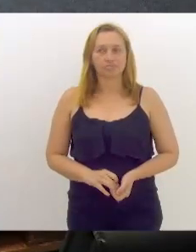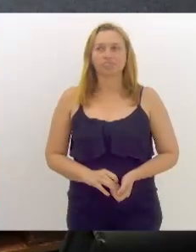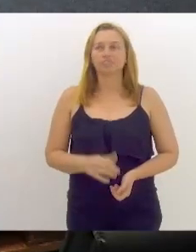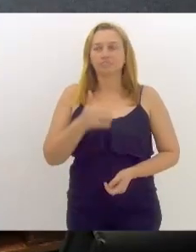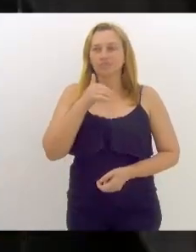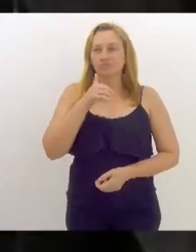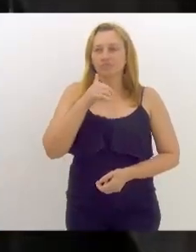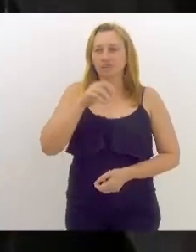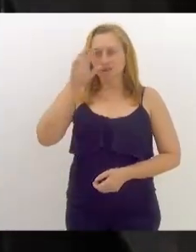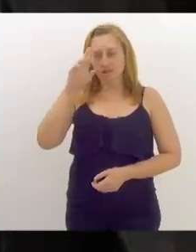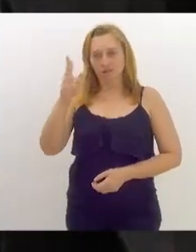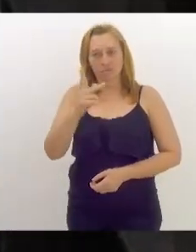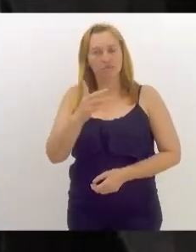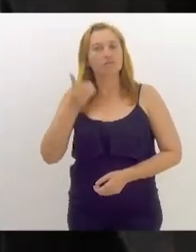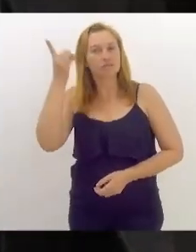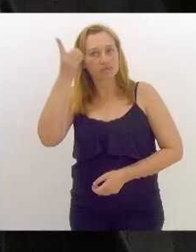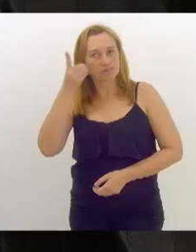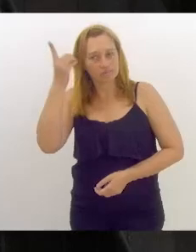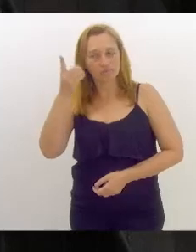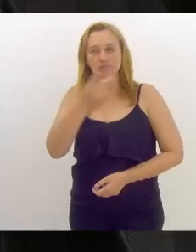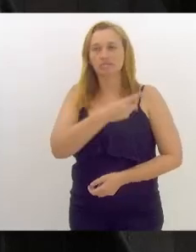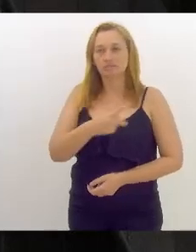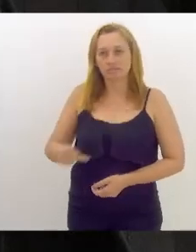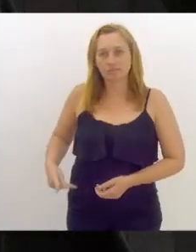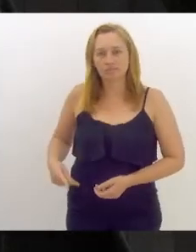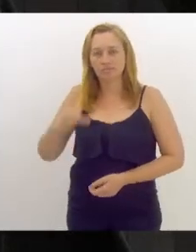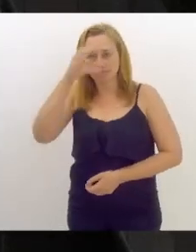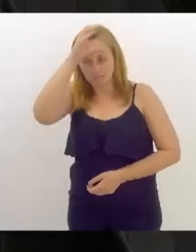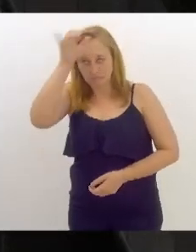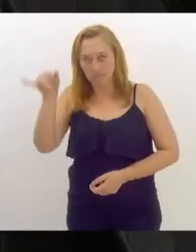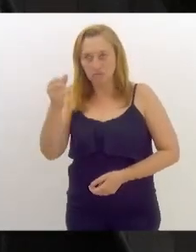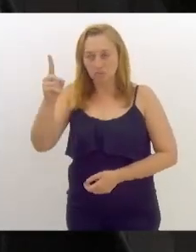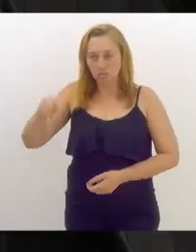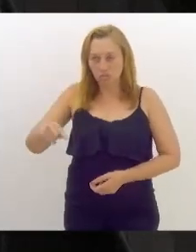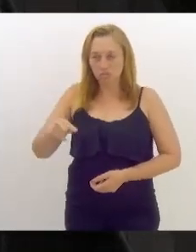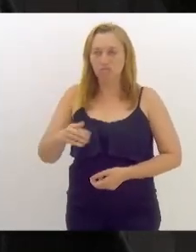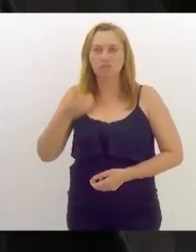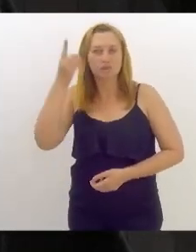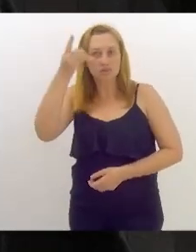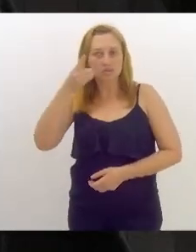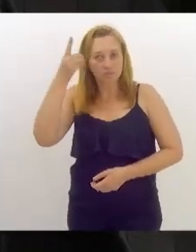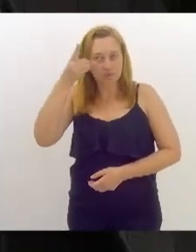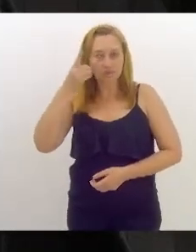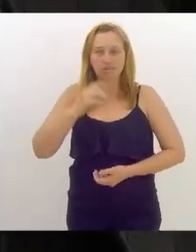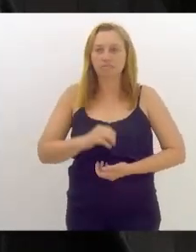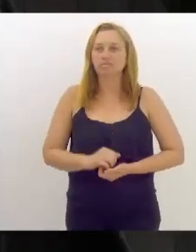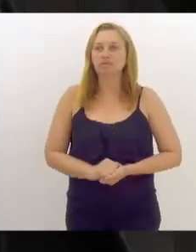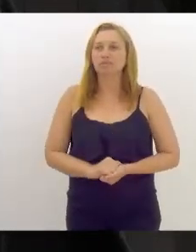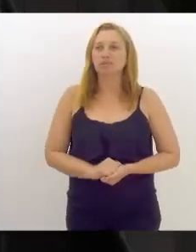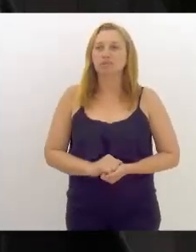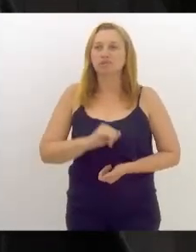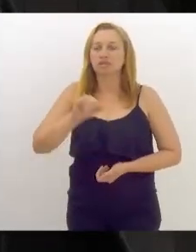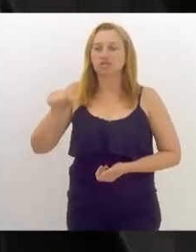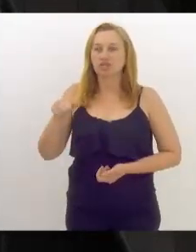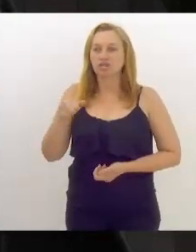Senhora deputada, presidente, Tia Ju, senhor deputado